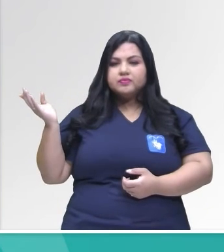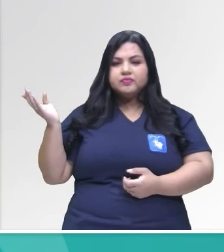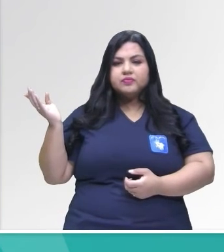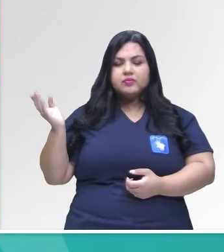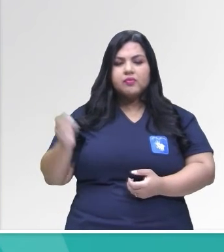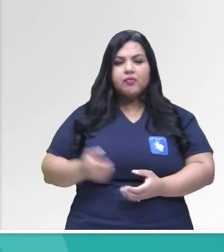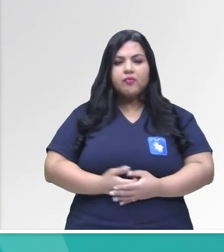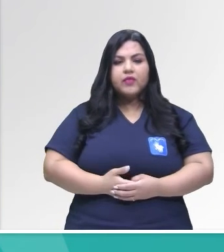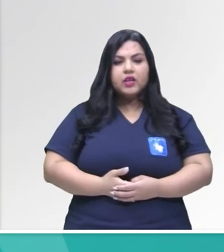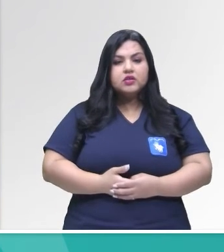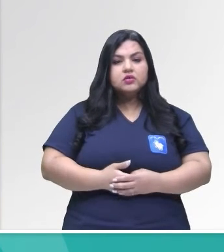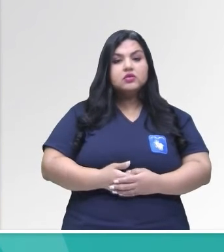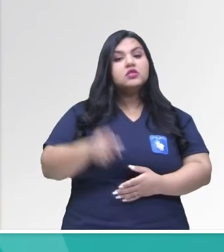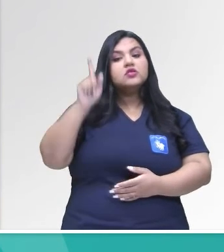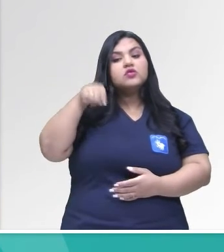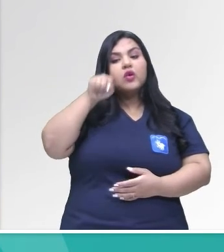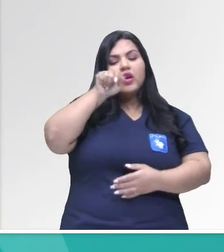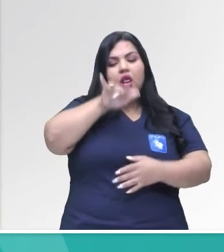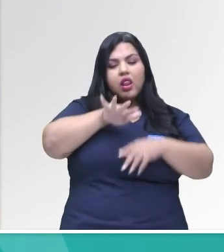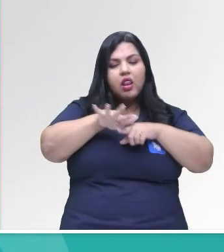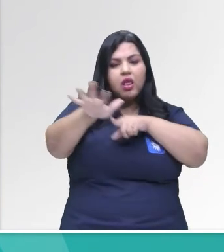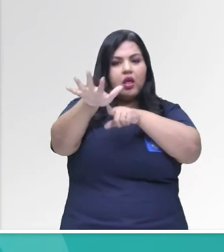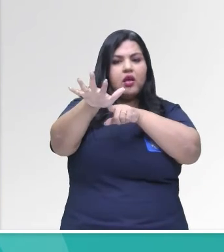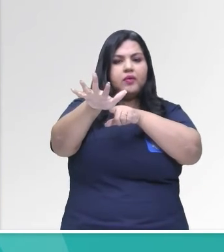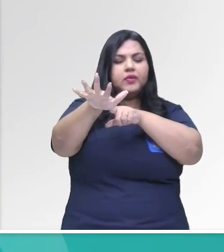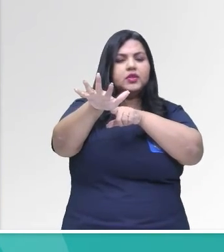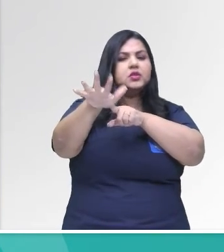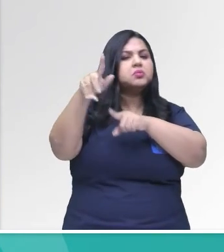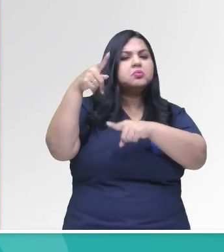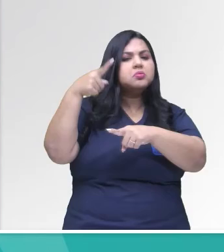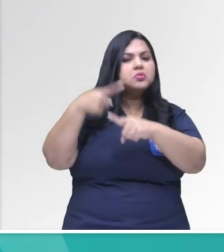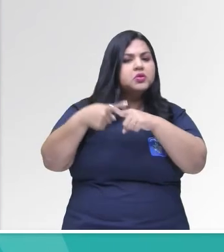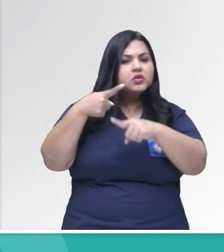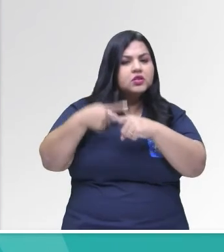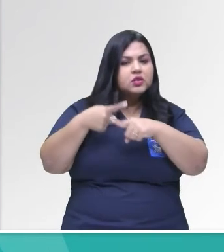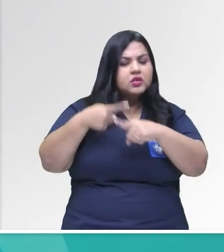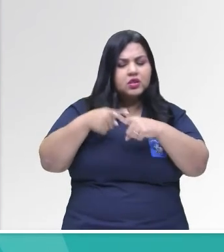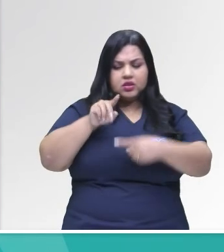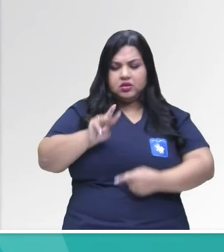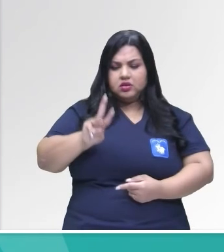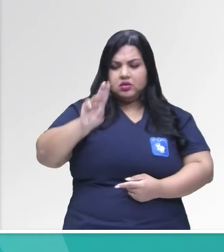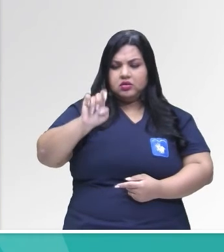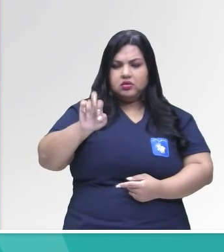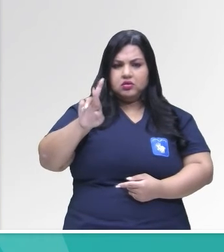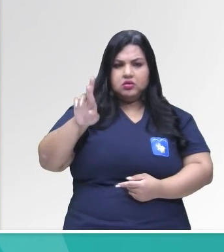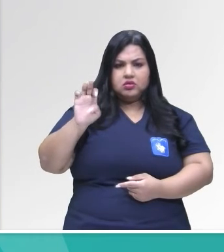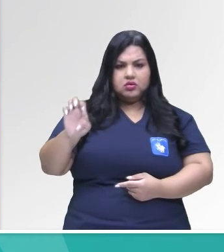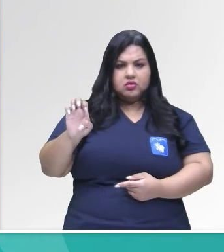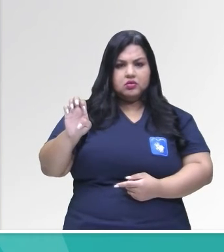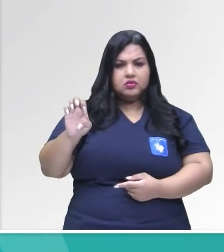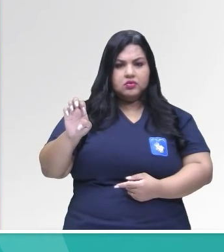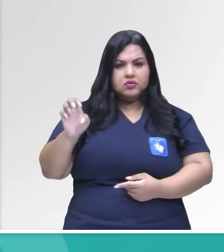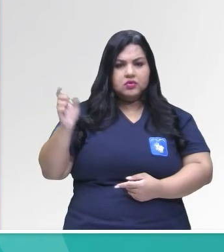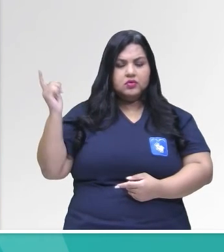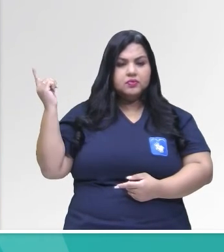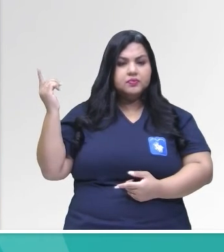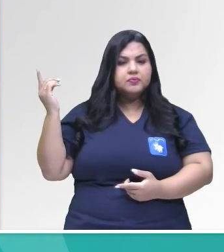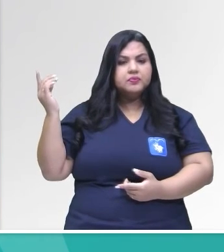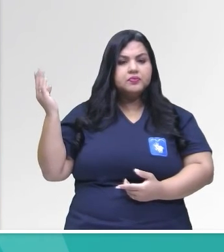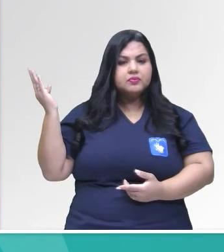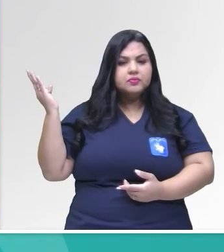foram iluminados. Por que eu usei o were? Aqui, ó,